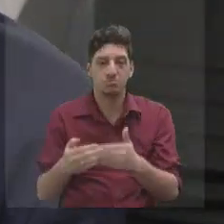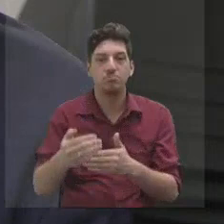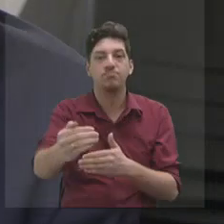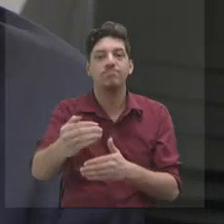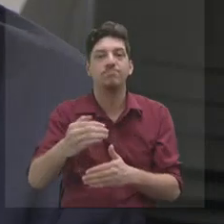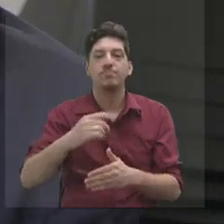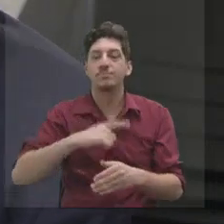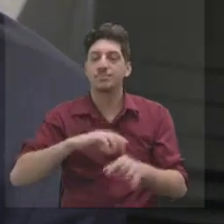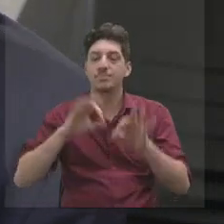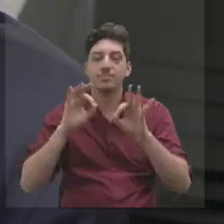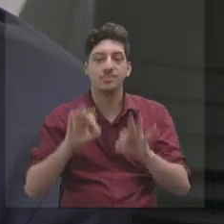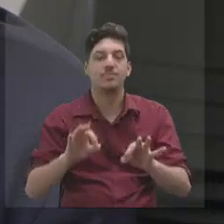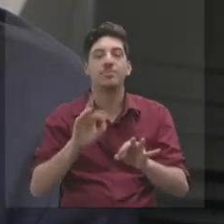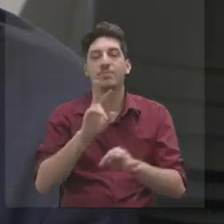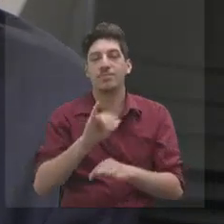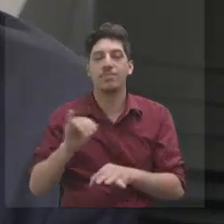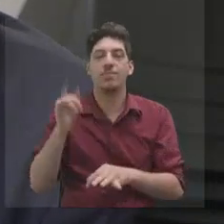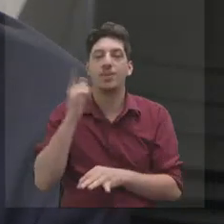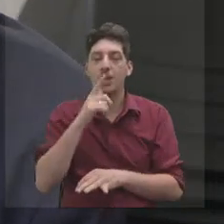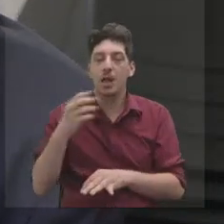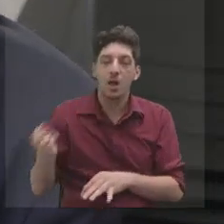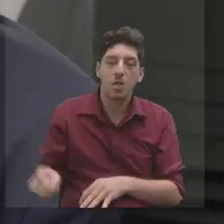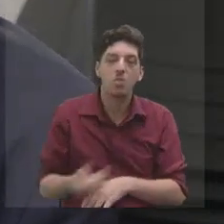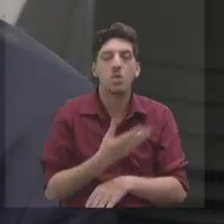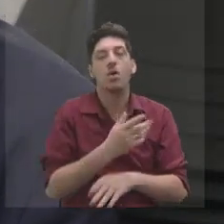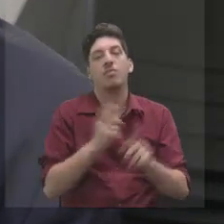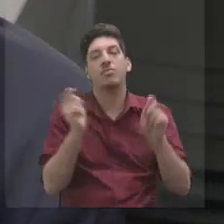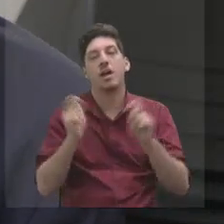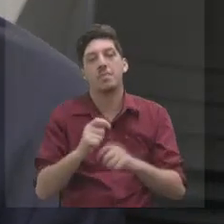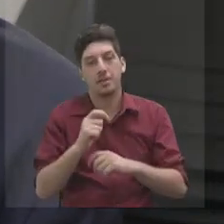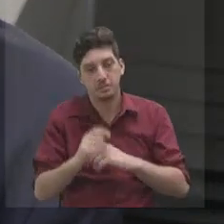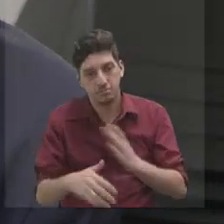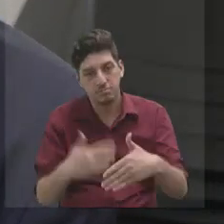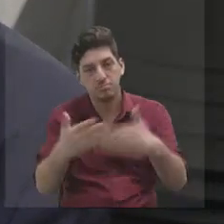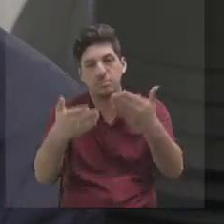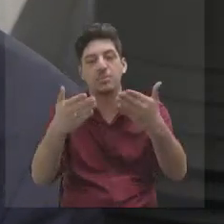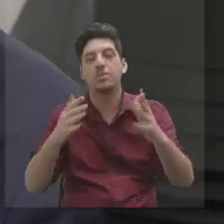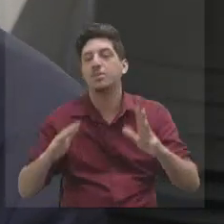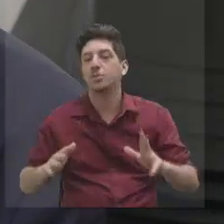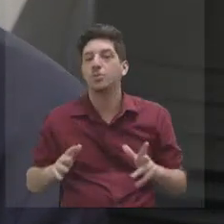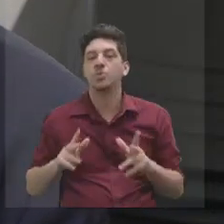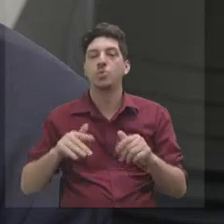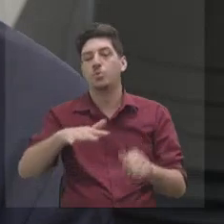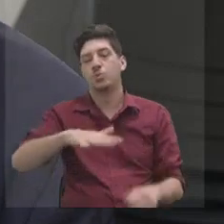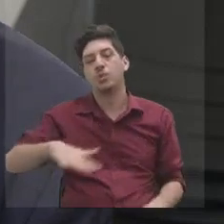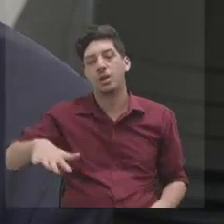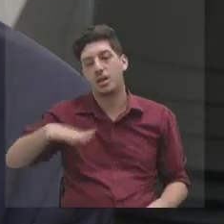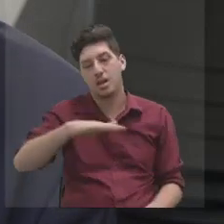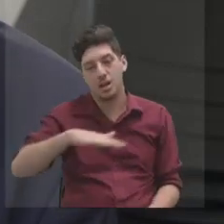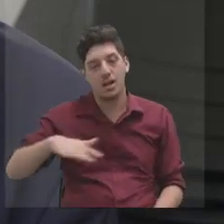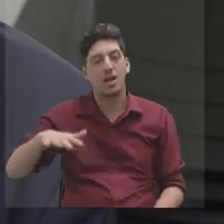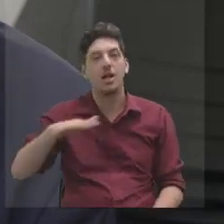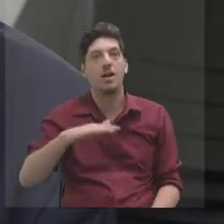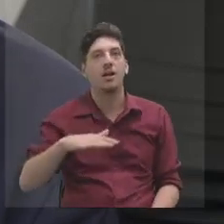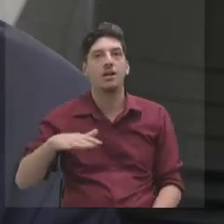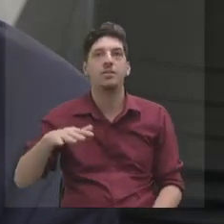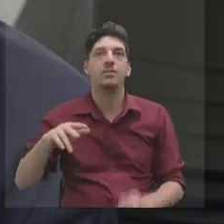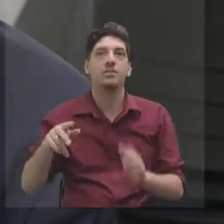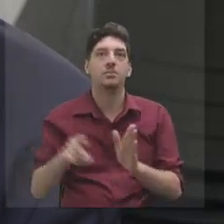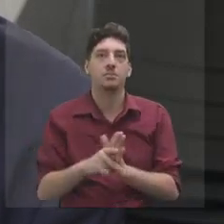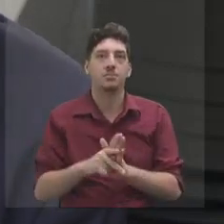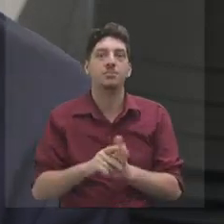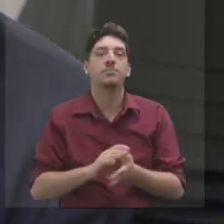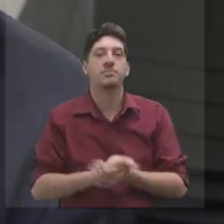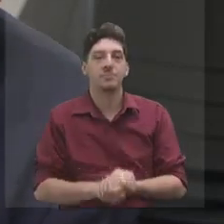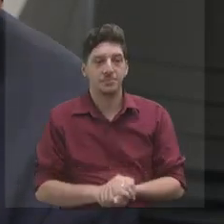dá uma nova condição de prosperidade para toda aquela região envolvida nesse lote de concessão